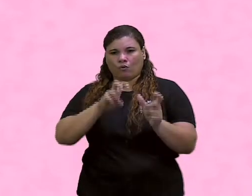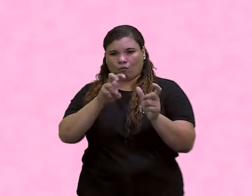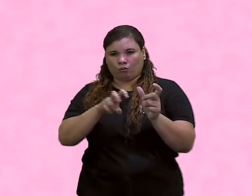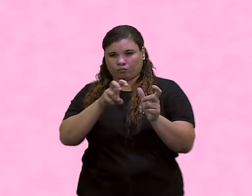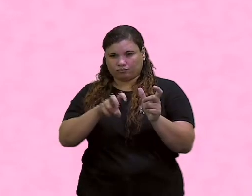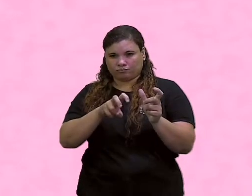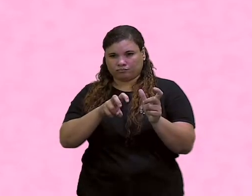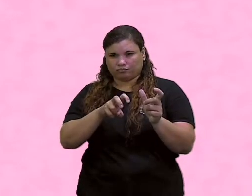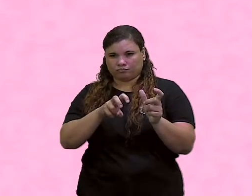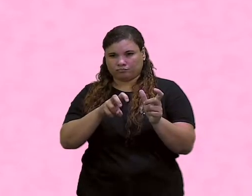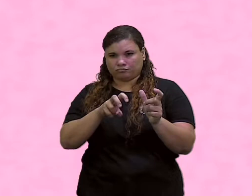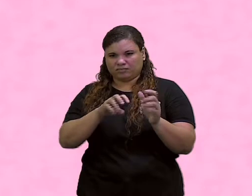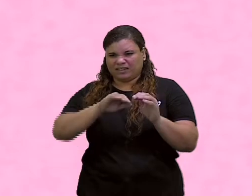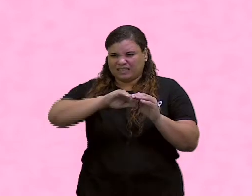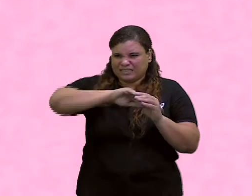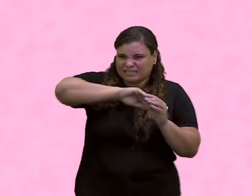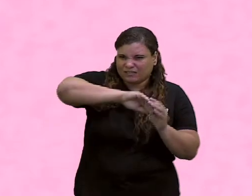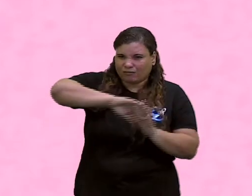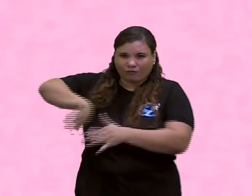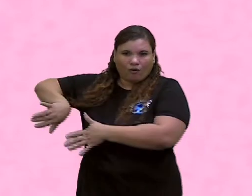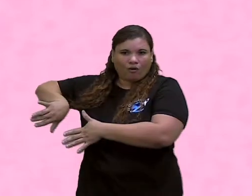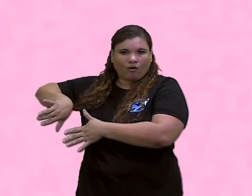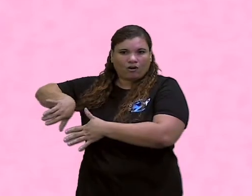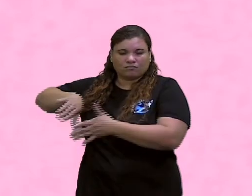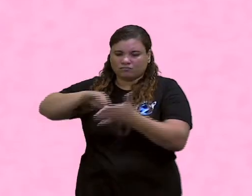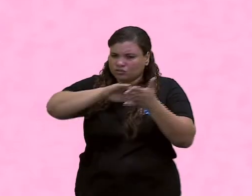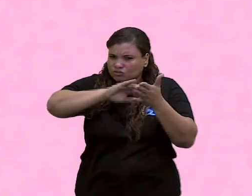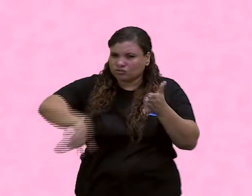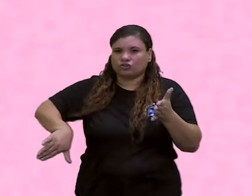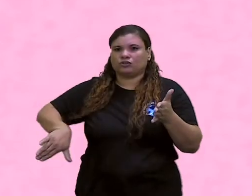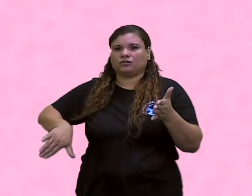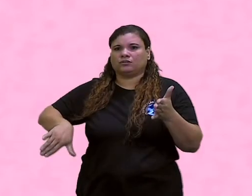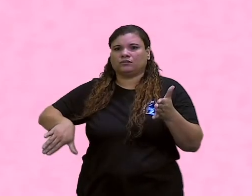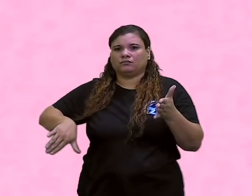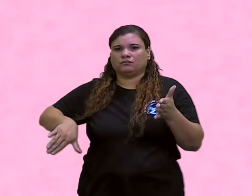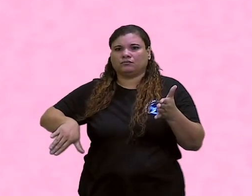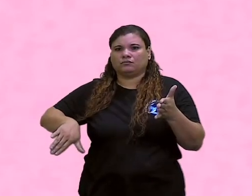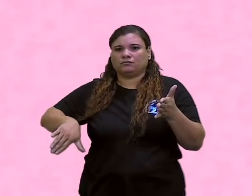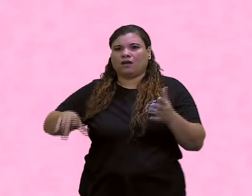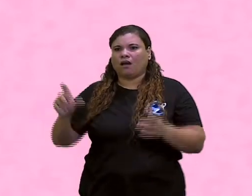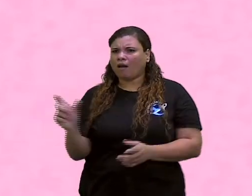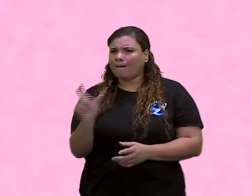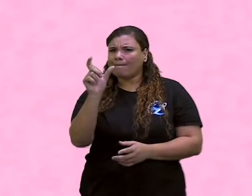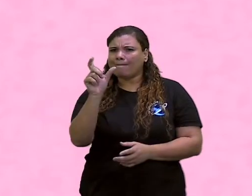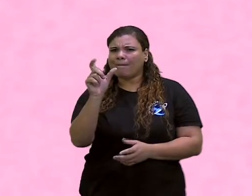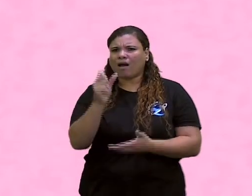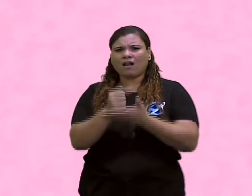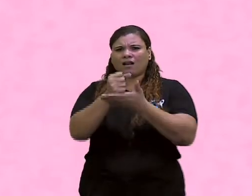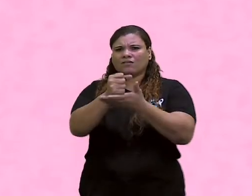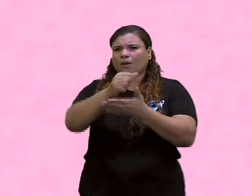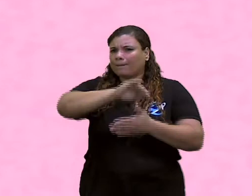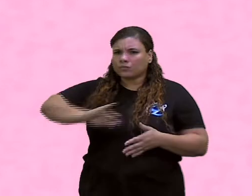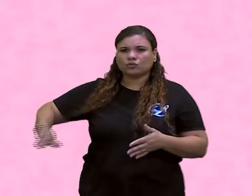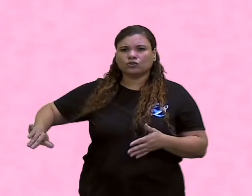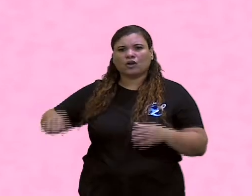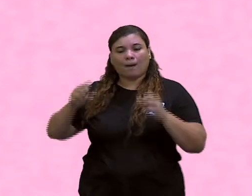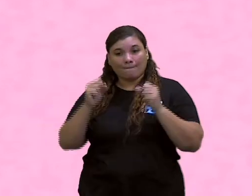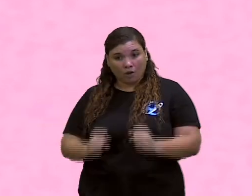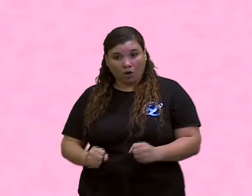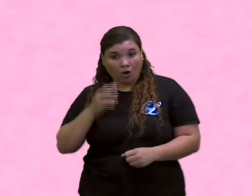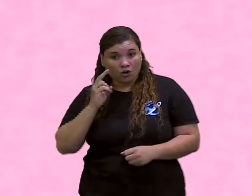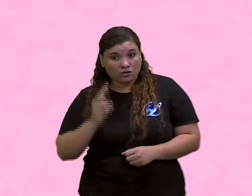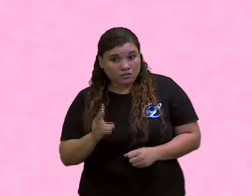termo, dele ser um termo acessório na estrutura sintática e não no